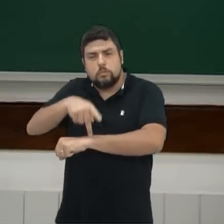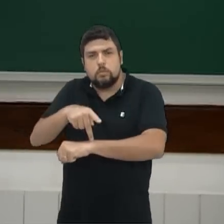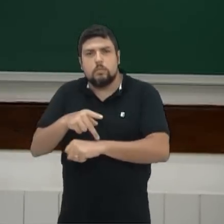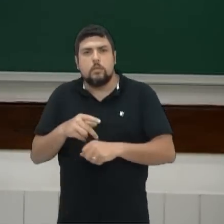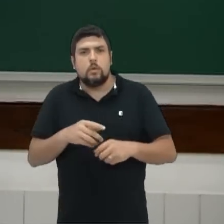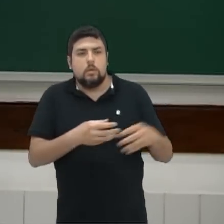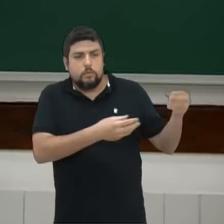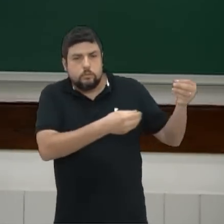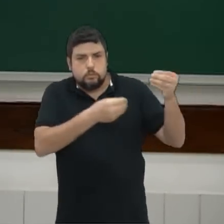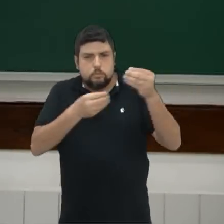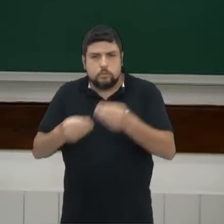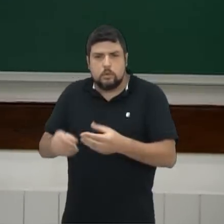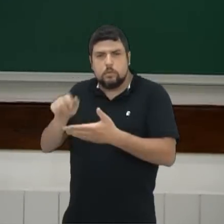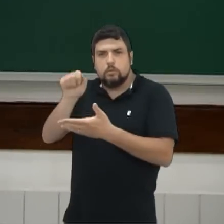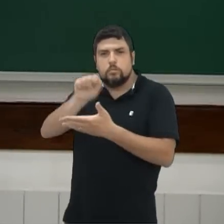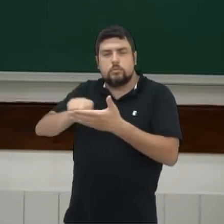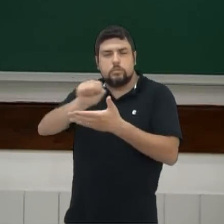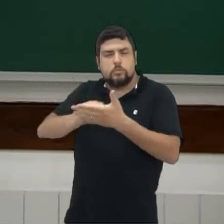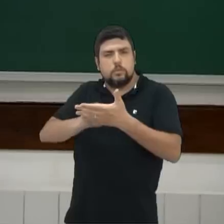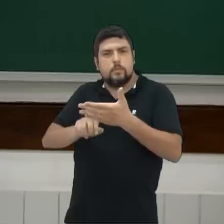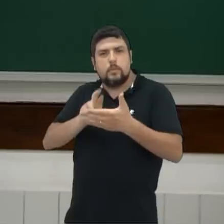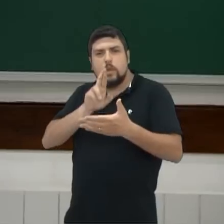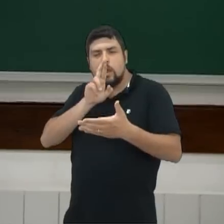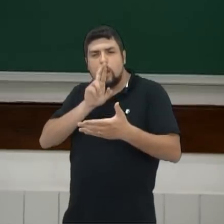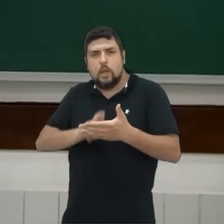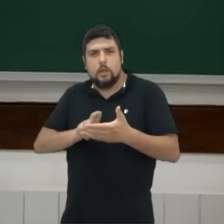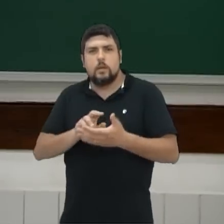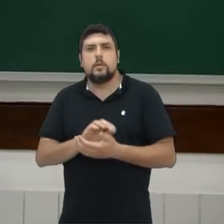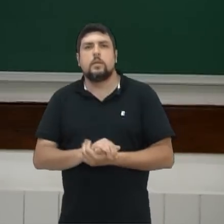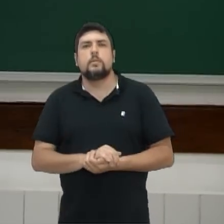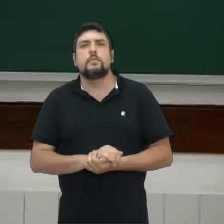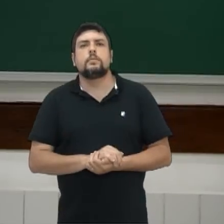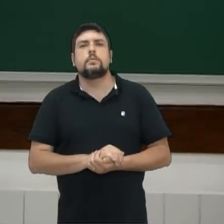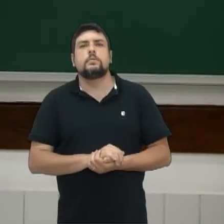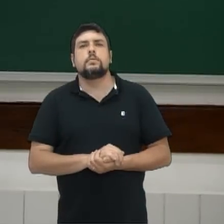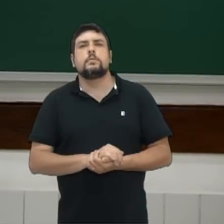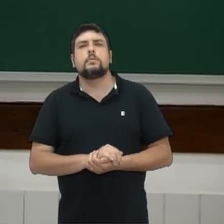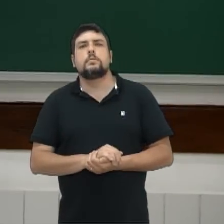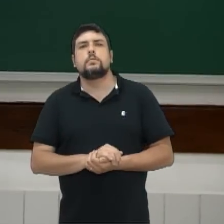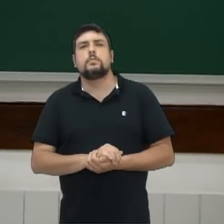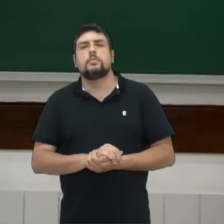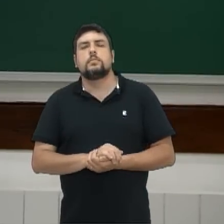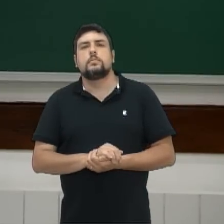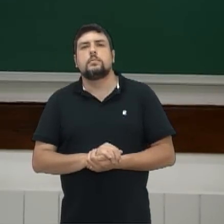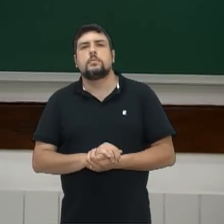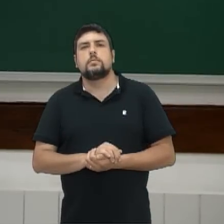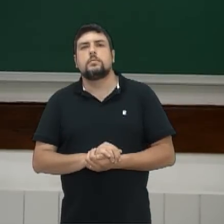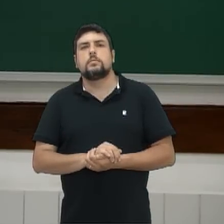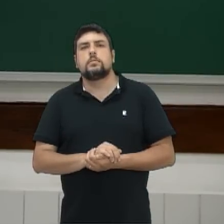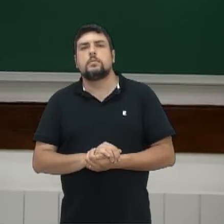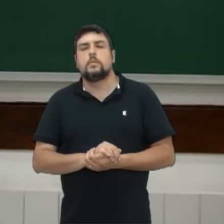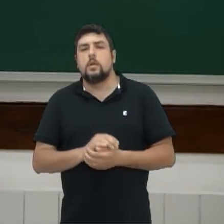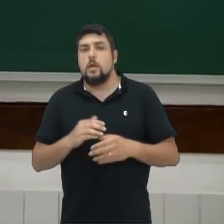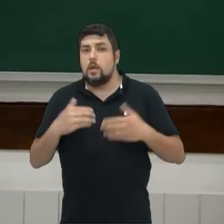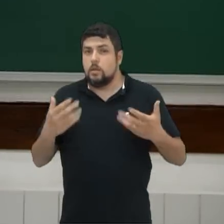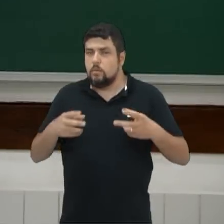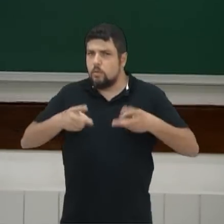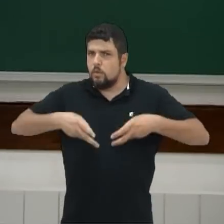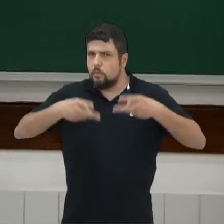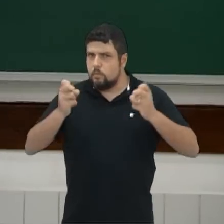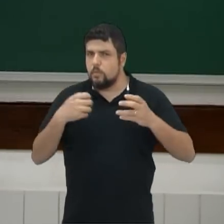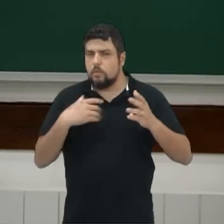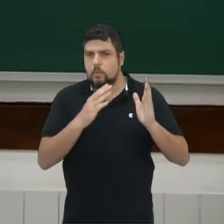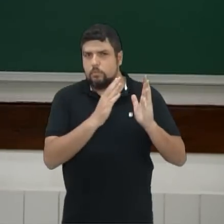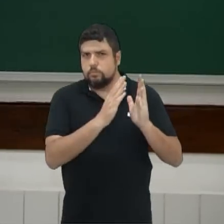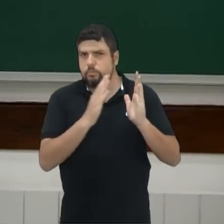essas atividades. Busquem sempre realizar elas. Então, nessa aula a gente concluiu agora, a gente viu que essa tabela é muito